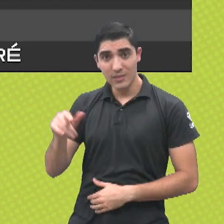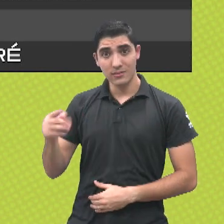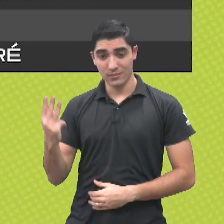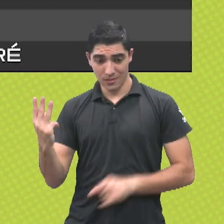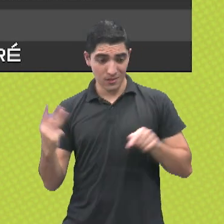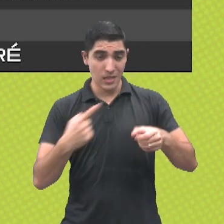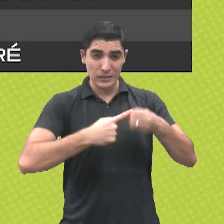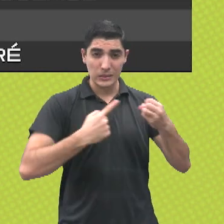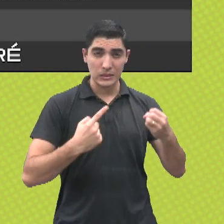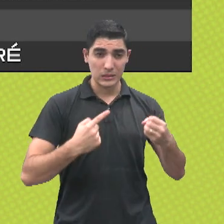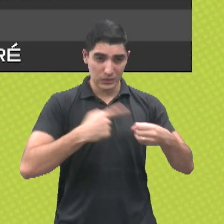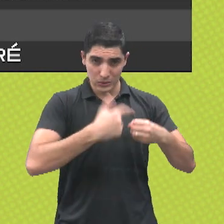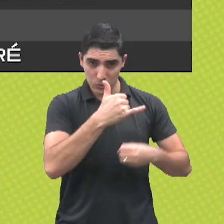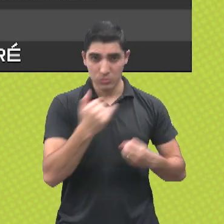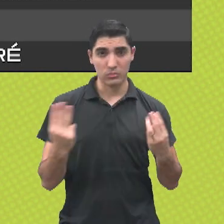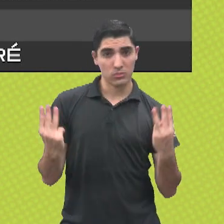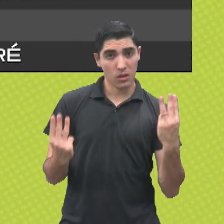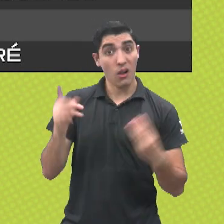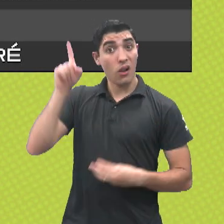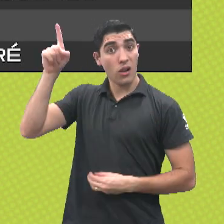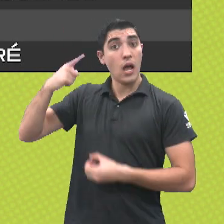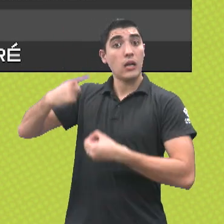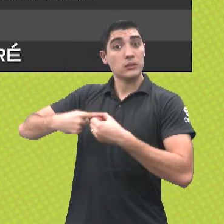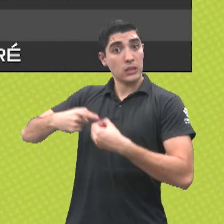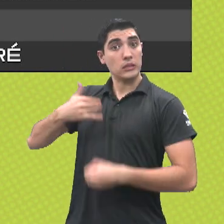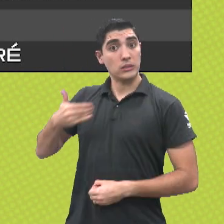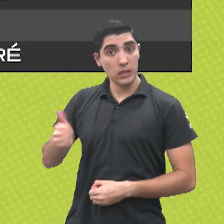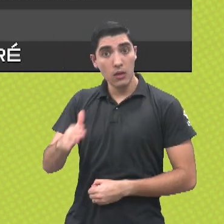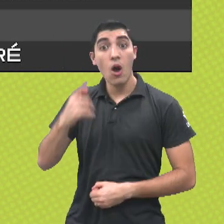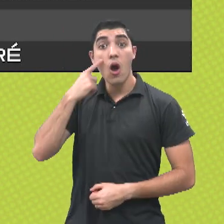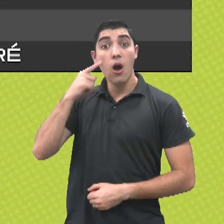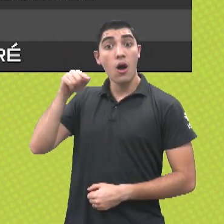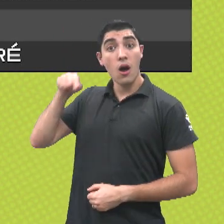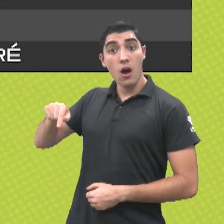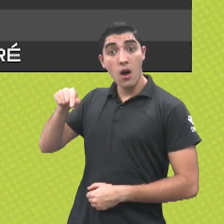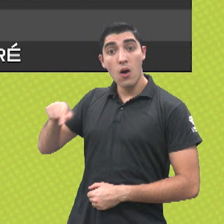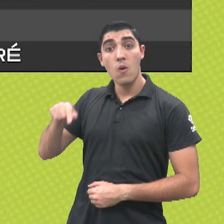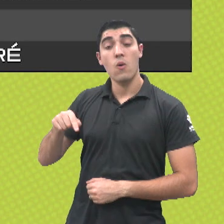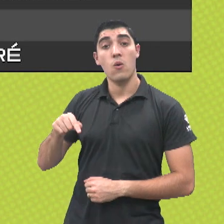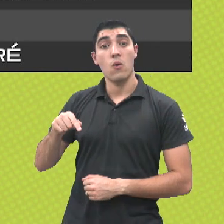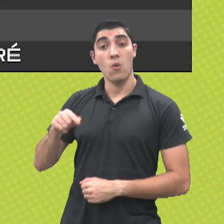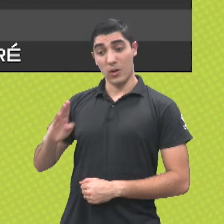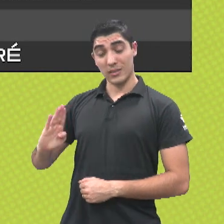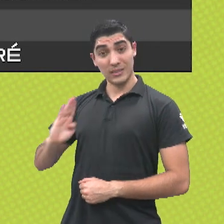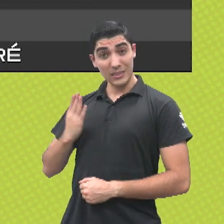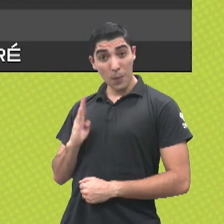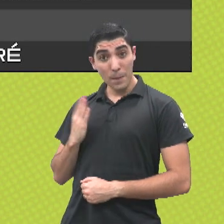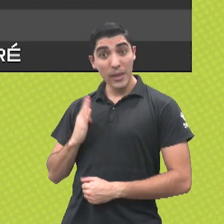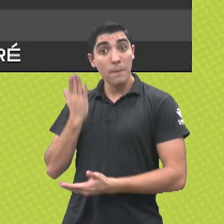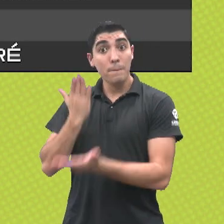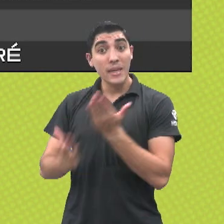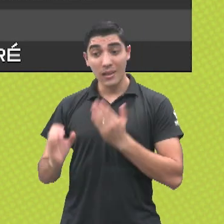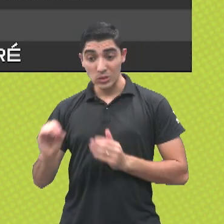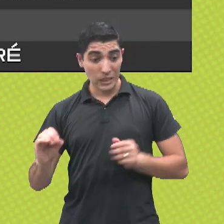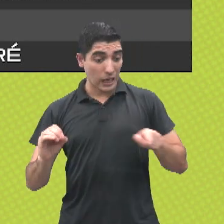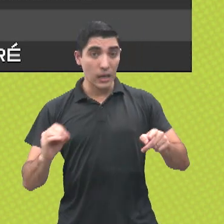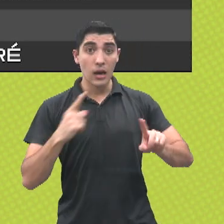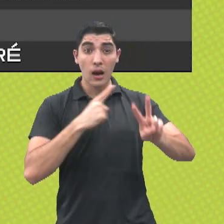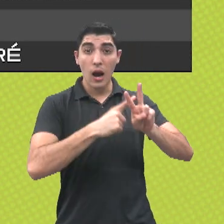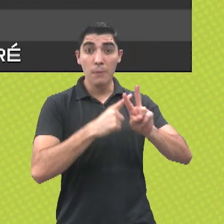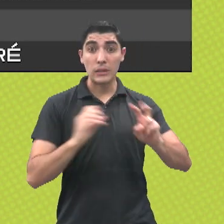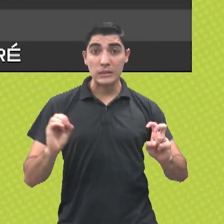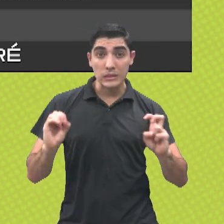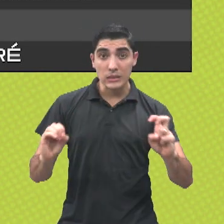3-3, baita jogo lá em Eurico Mursa, olha o São Bento, em casa tomou 5-0 do Capivariano, Grêmio Prudente vencia por 2-0, deixou